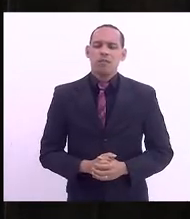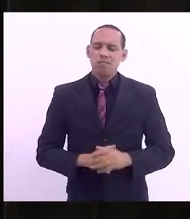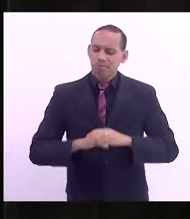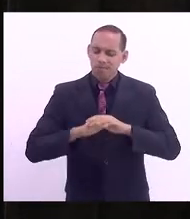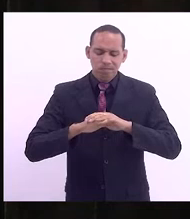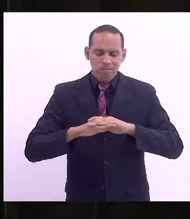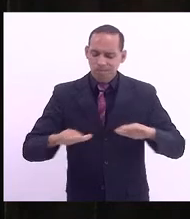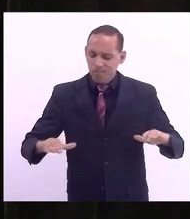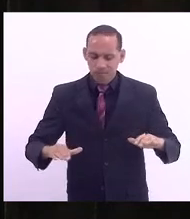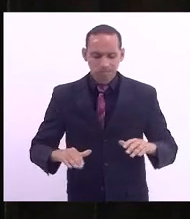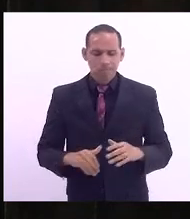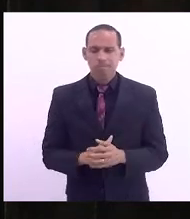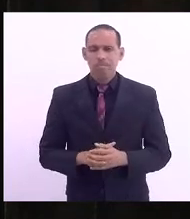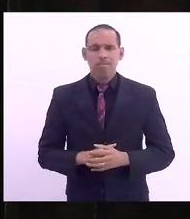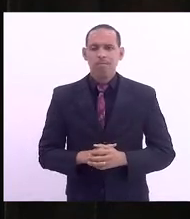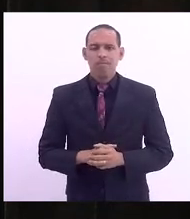isso.